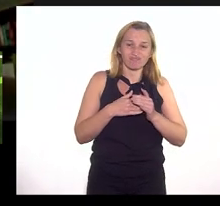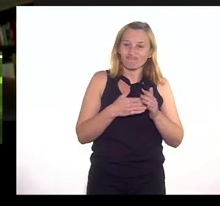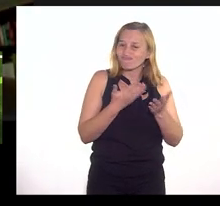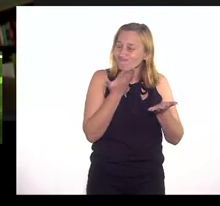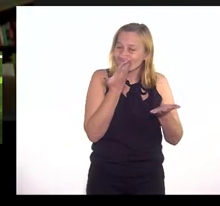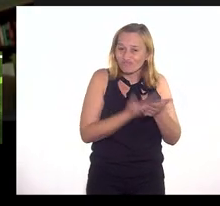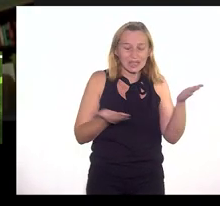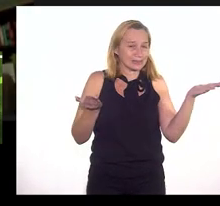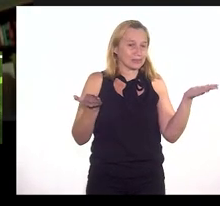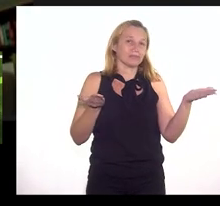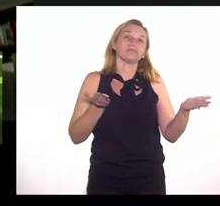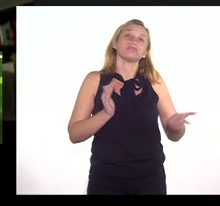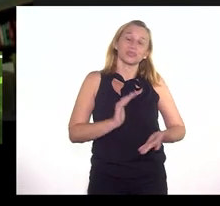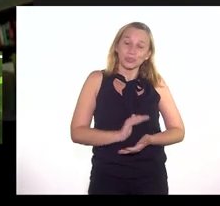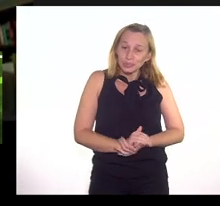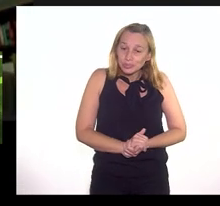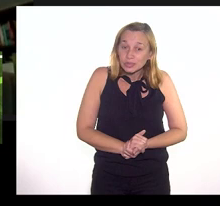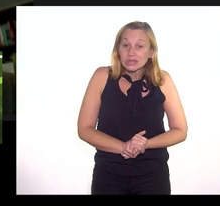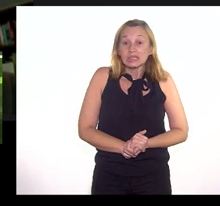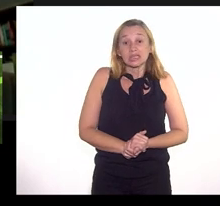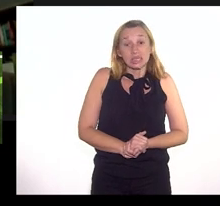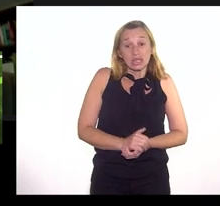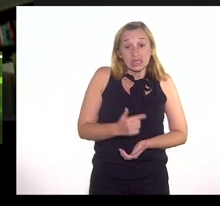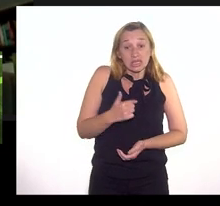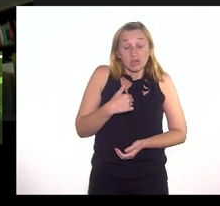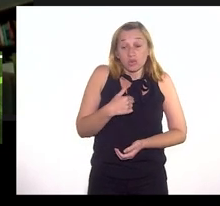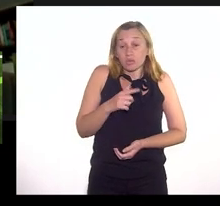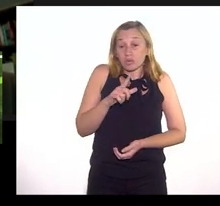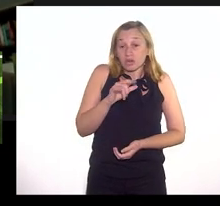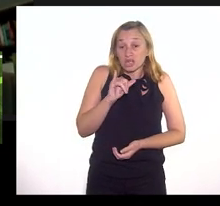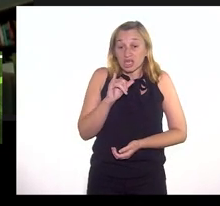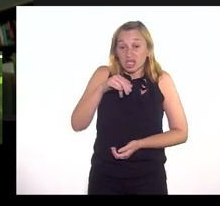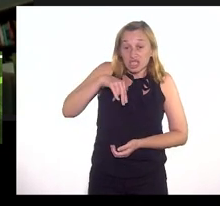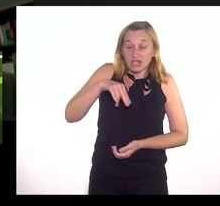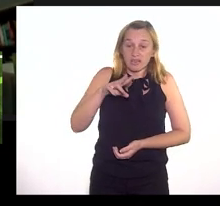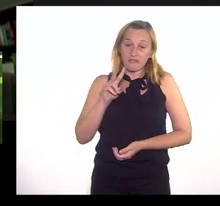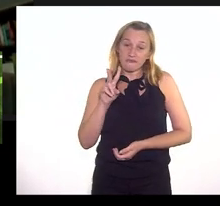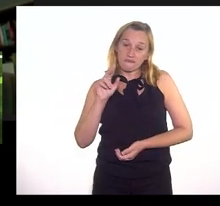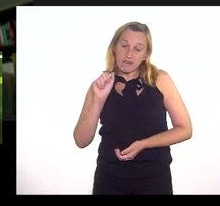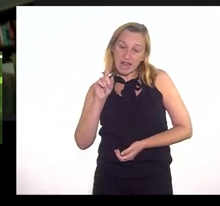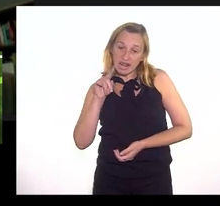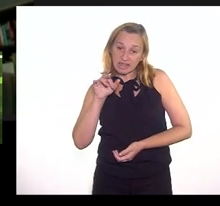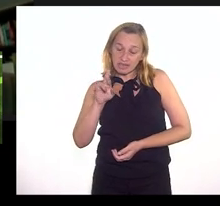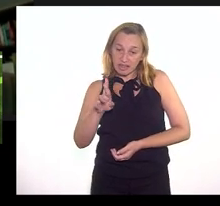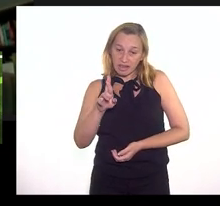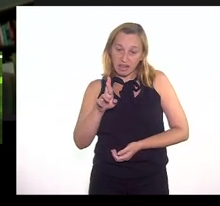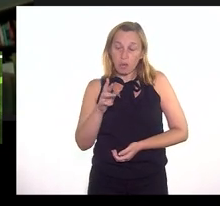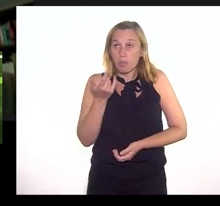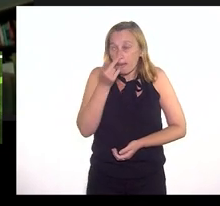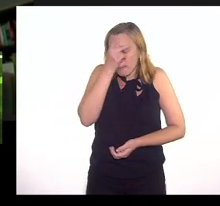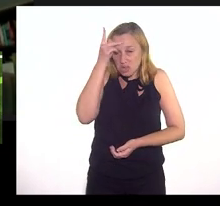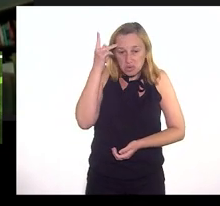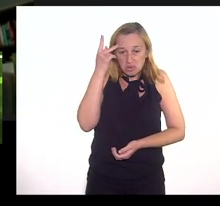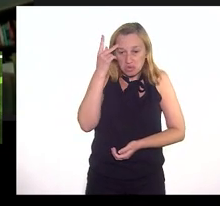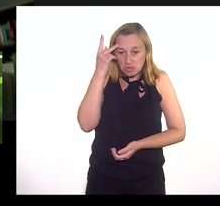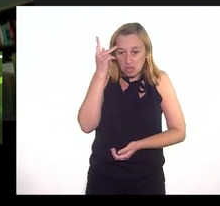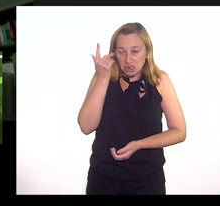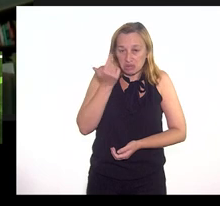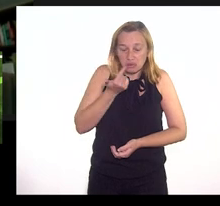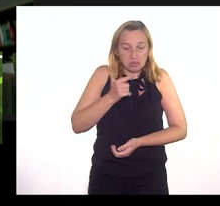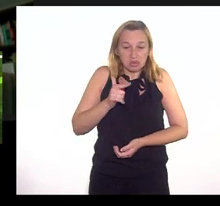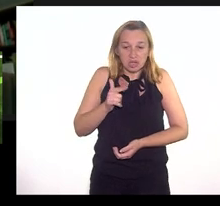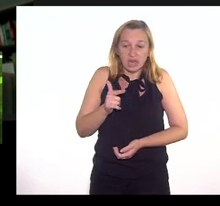detonada. Né? Eu fui tida como inválida. A narcolepsia é uma doença que nós temos crises